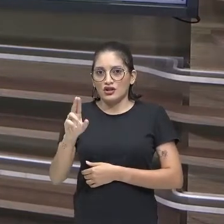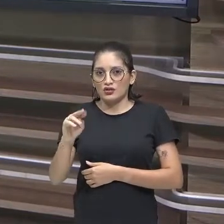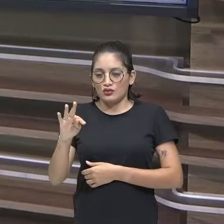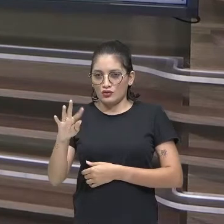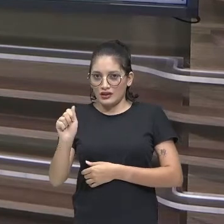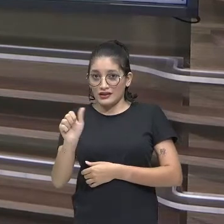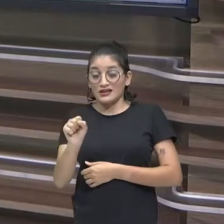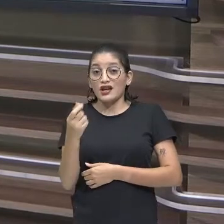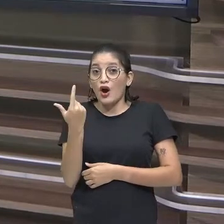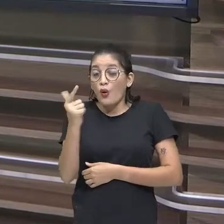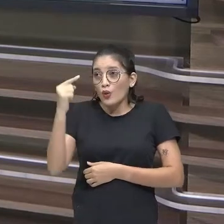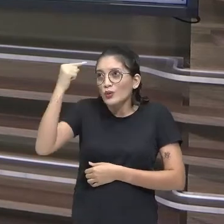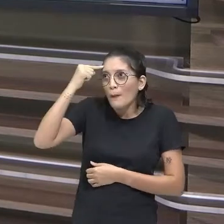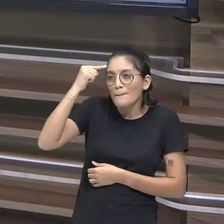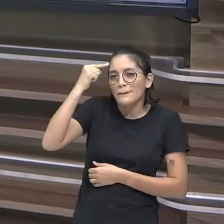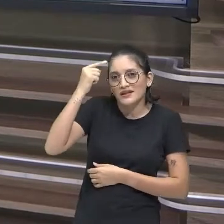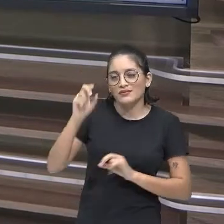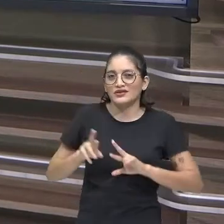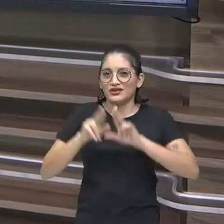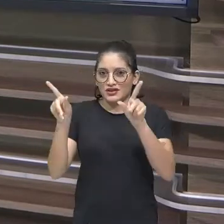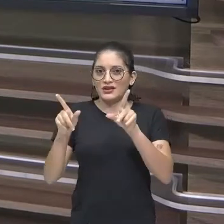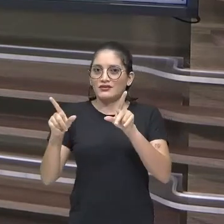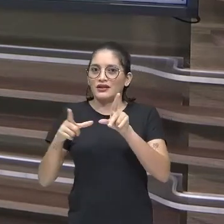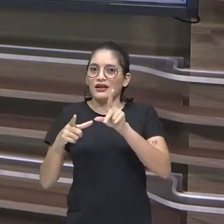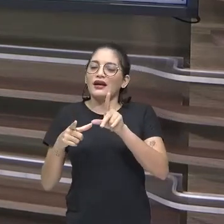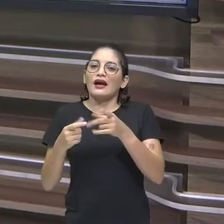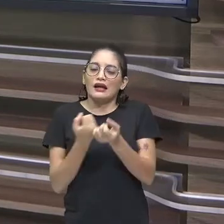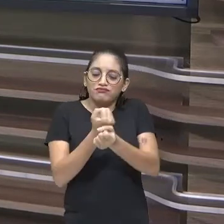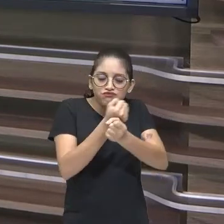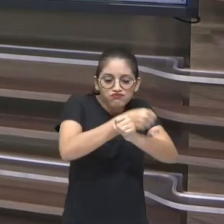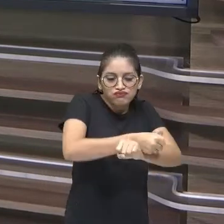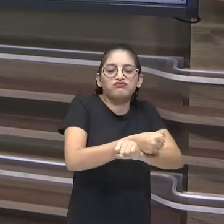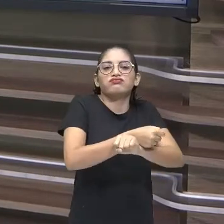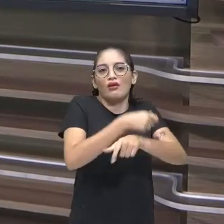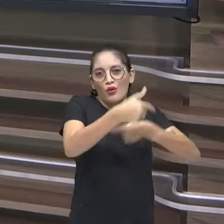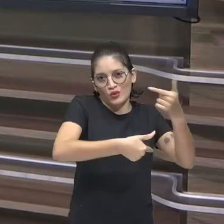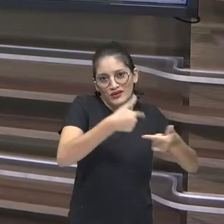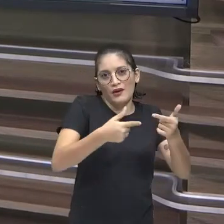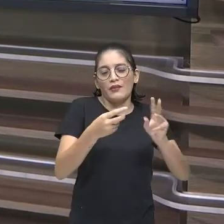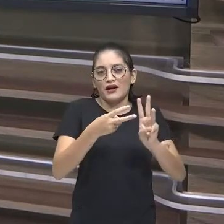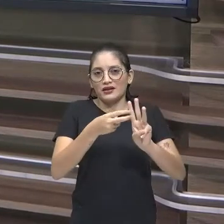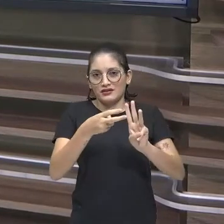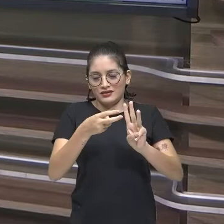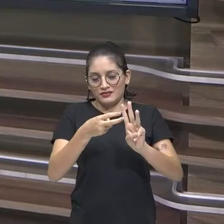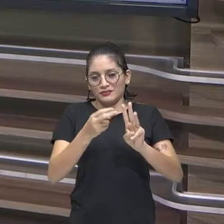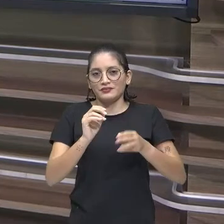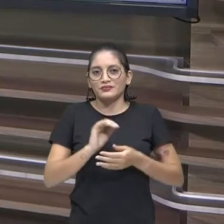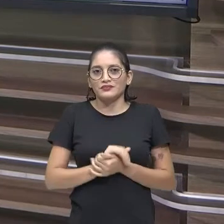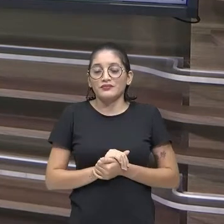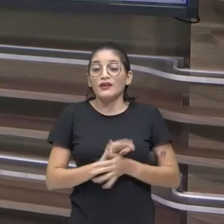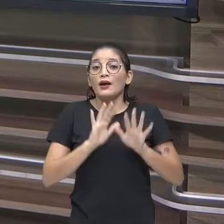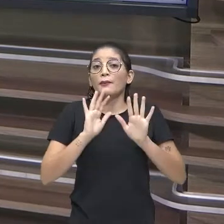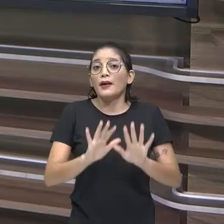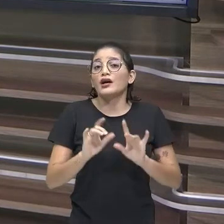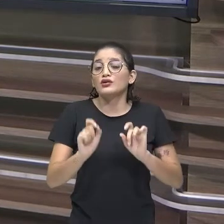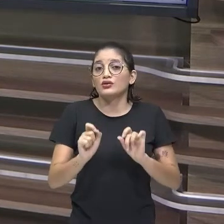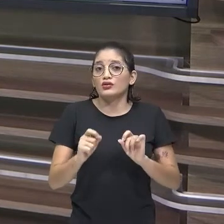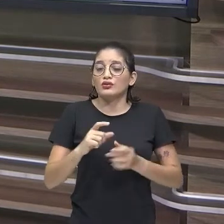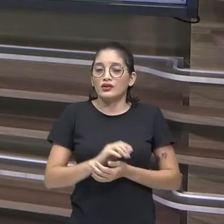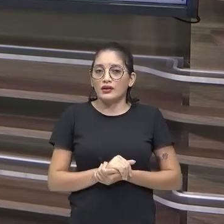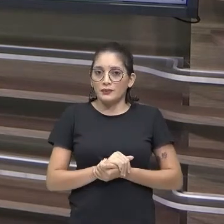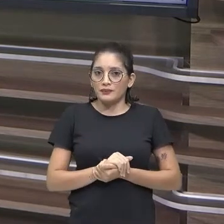outra mentalidade de explorar a mão de obra indígena, mas sobre o pressuposto de levar a